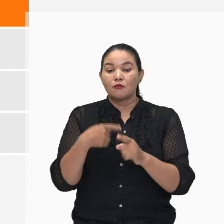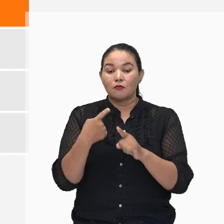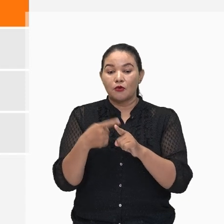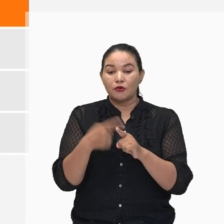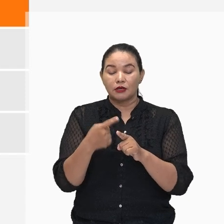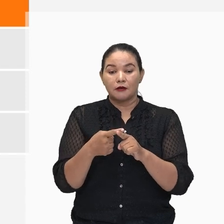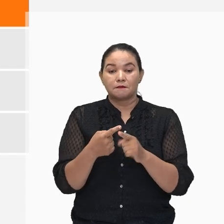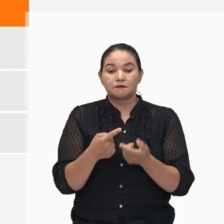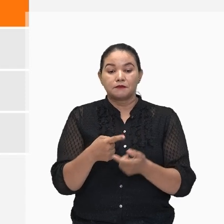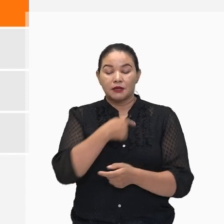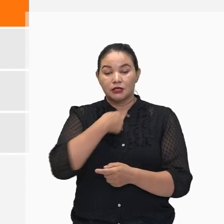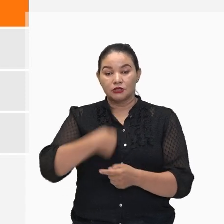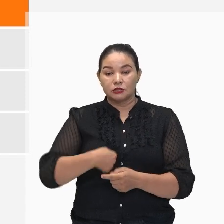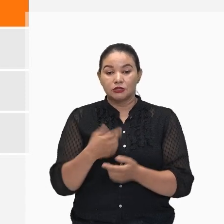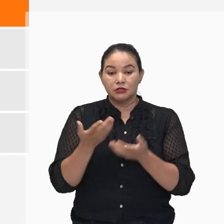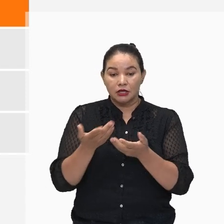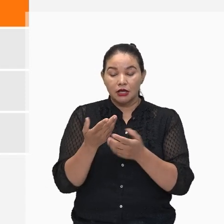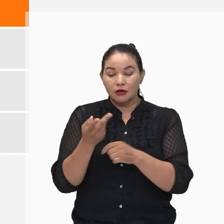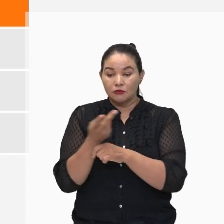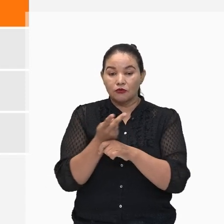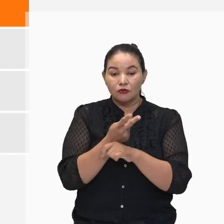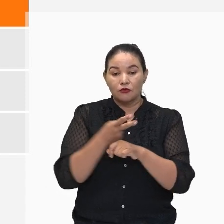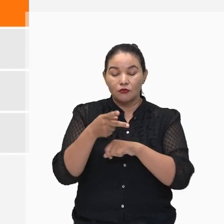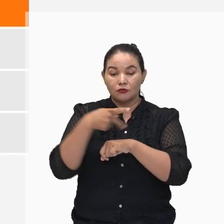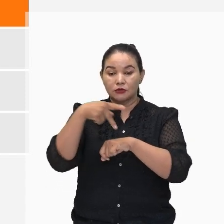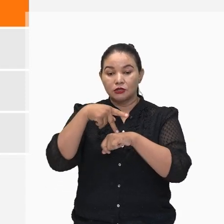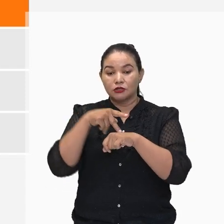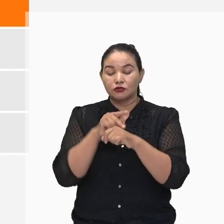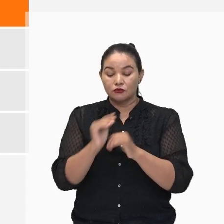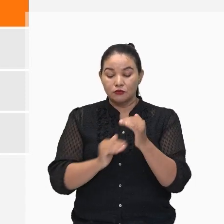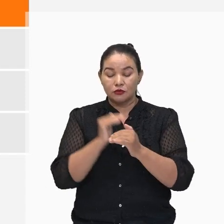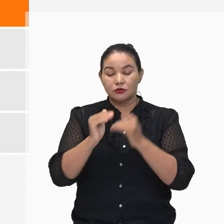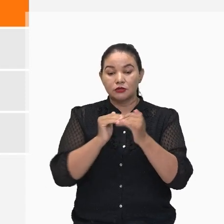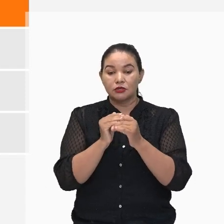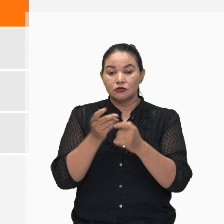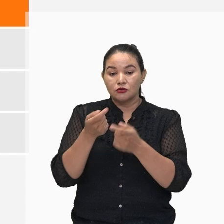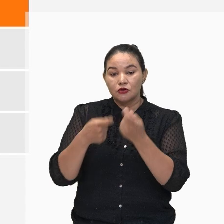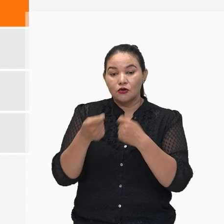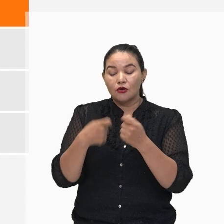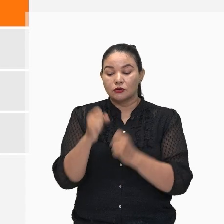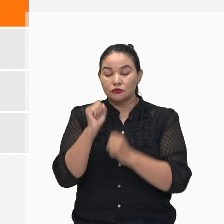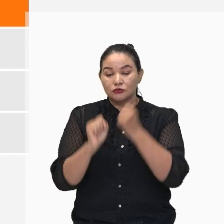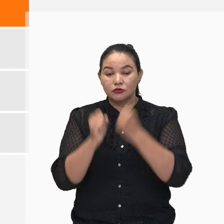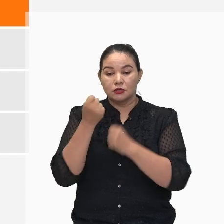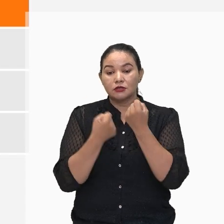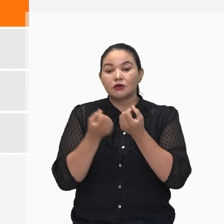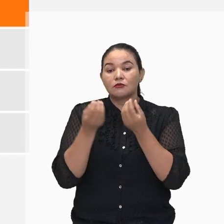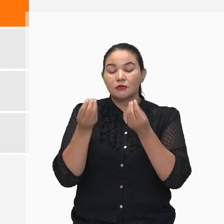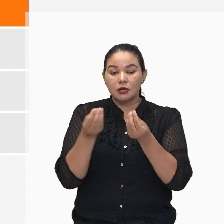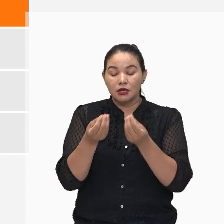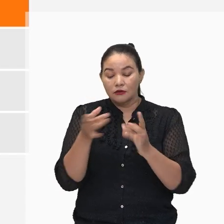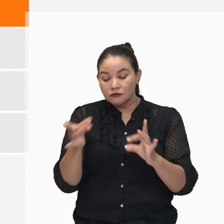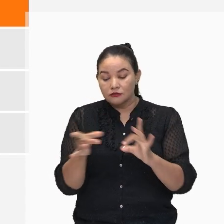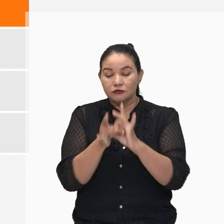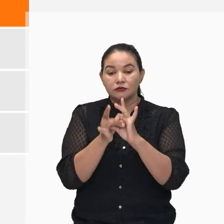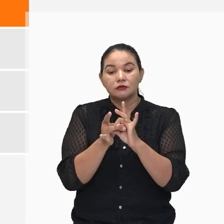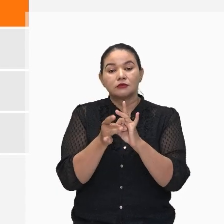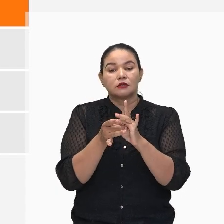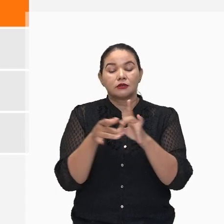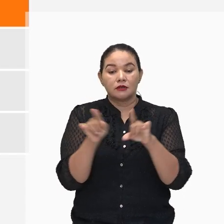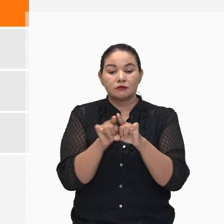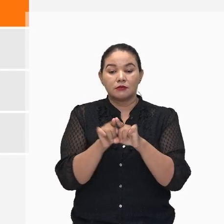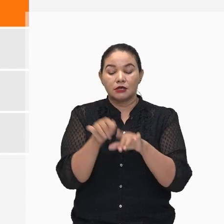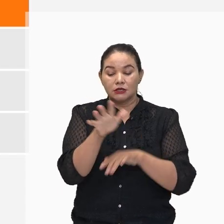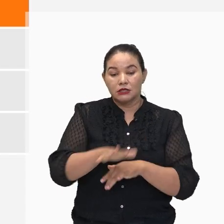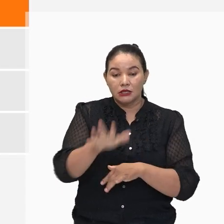aí principalmente países com esse processo de industrialização, com essa conexão para ter essa conversa, principalmente na